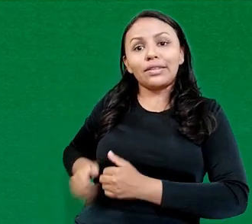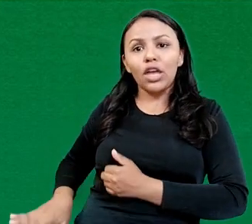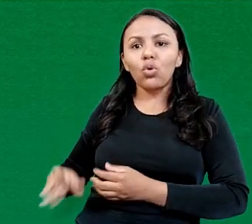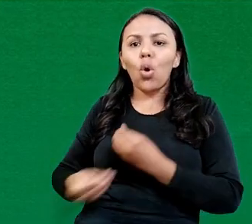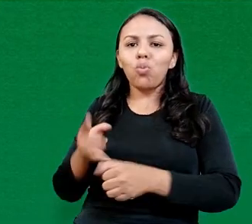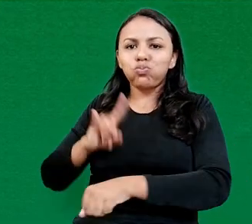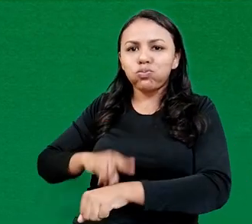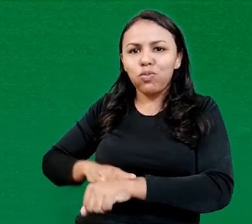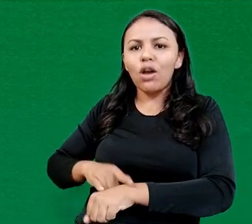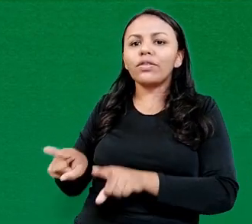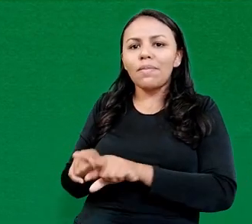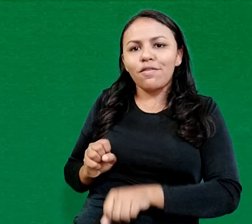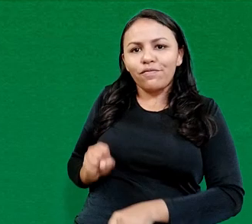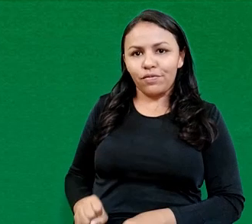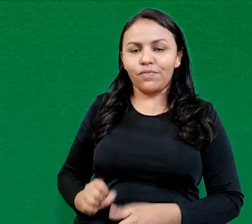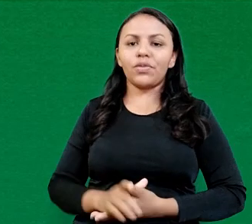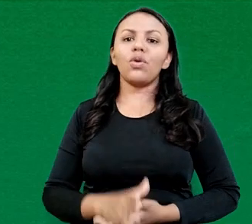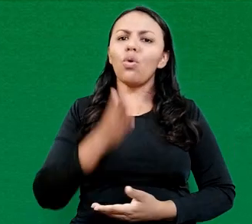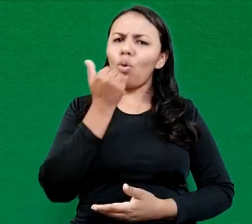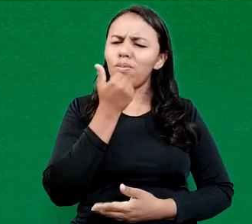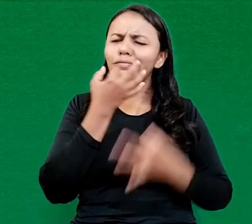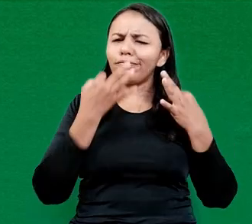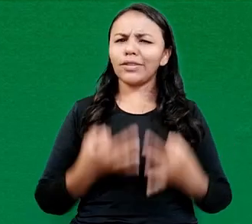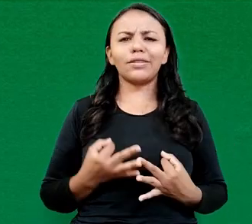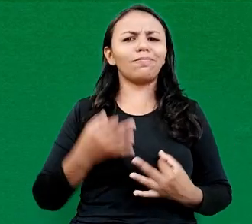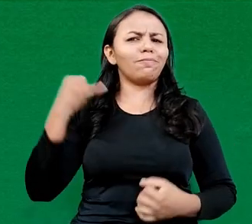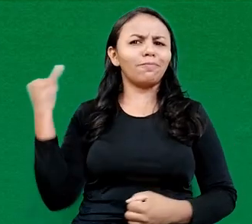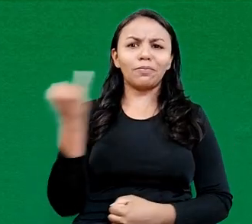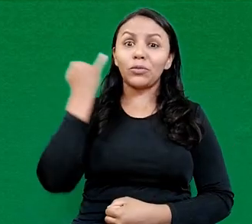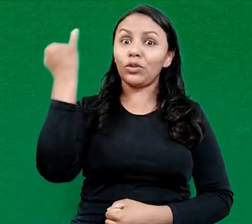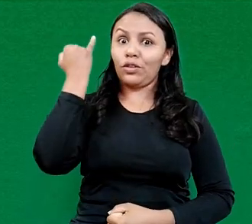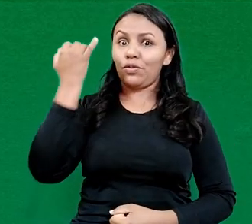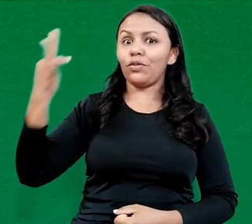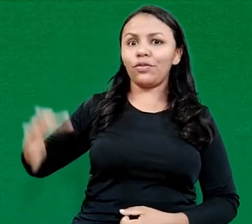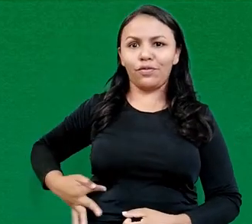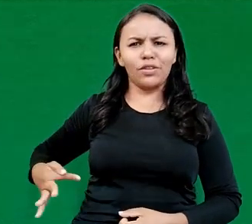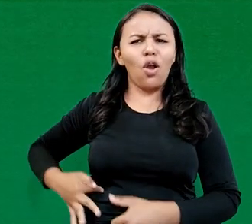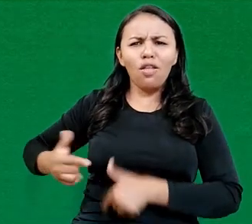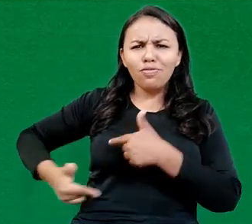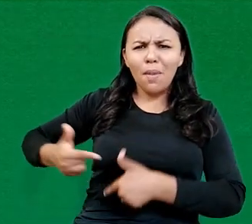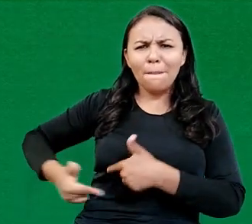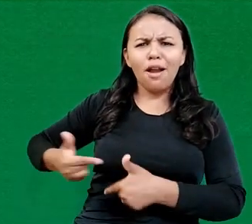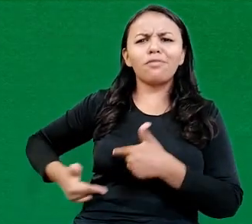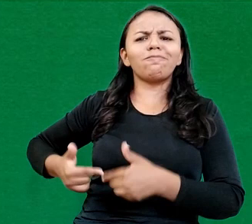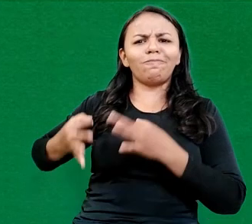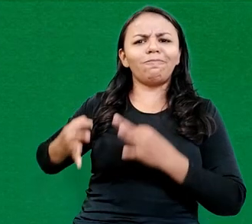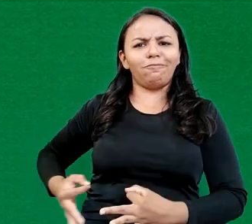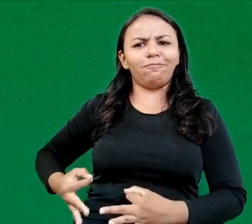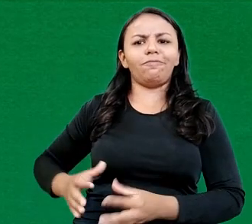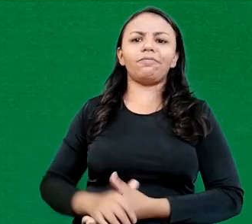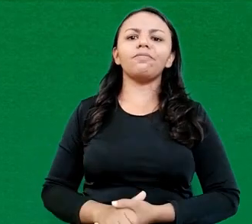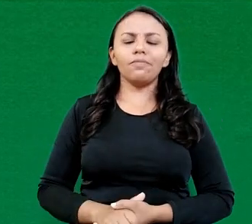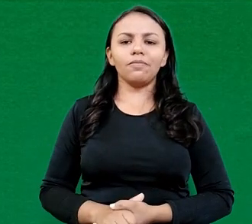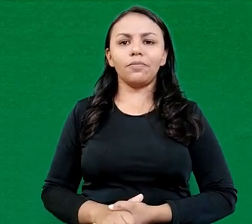urina. Comer bem é um ponto fundamental para que o seu fígado possa funcionar de forma correta.